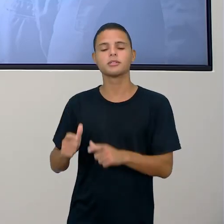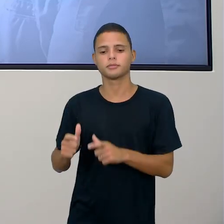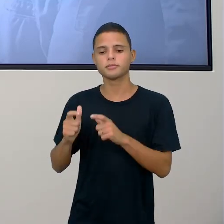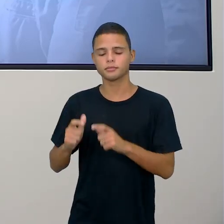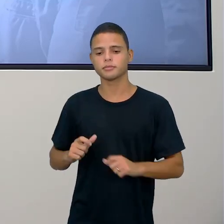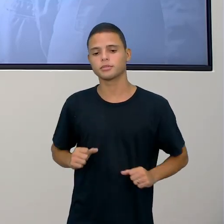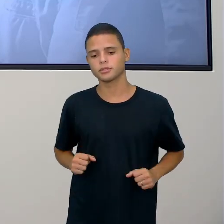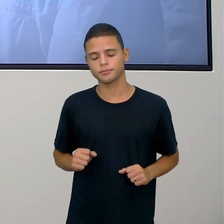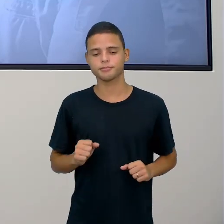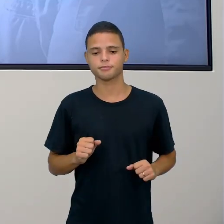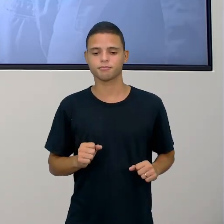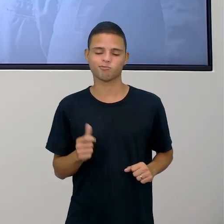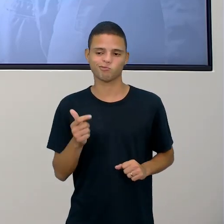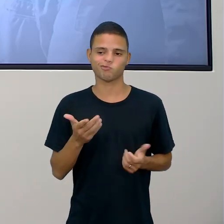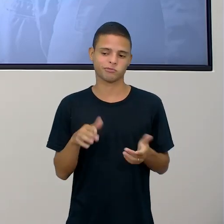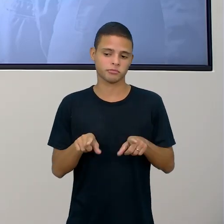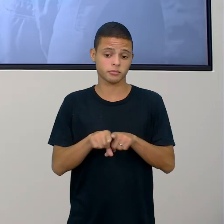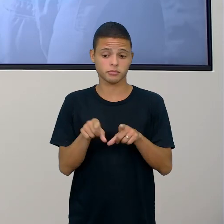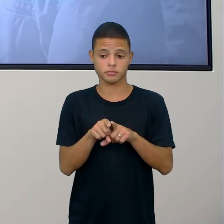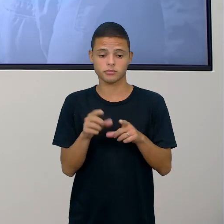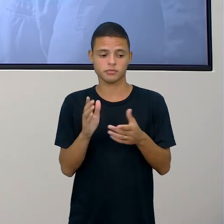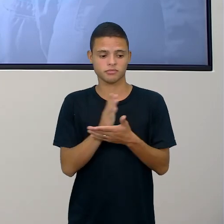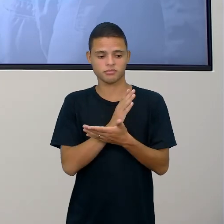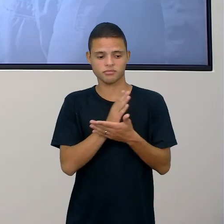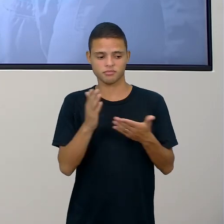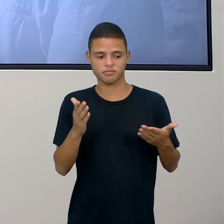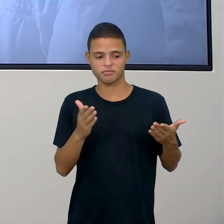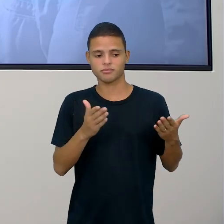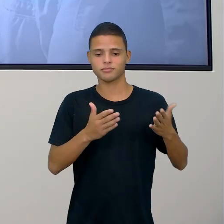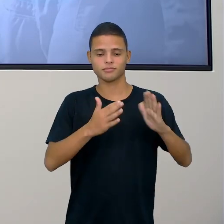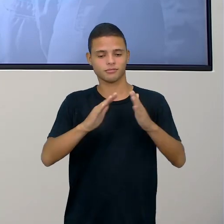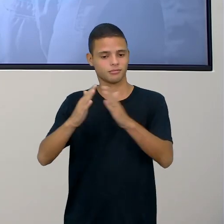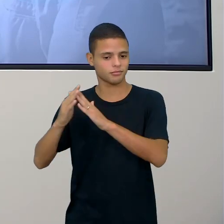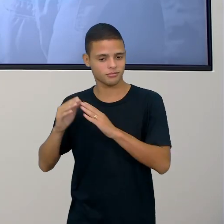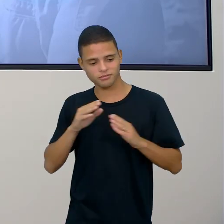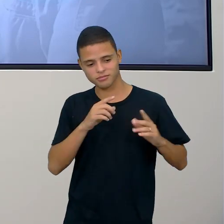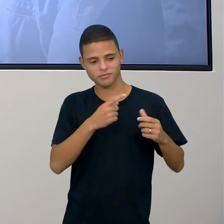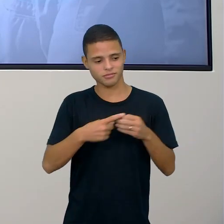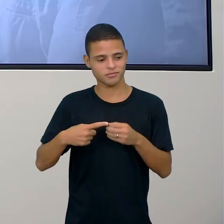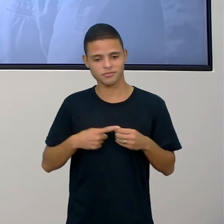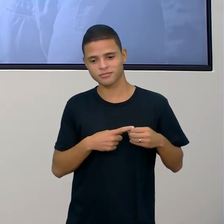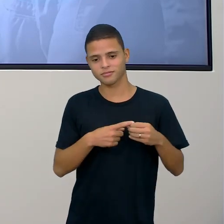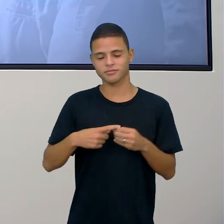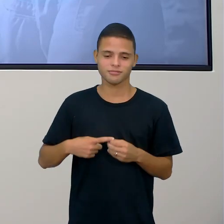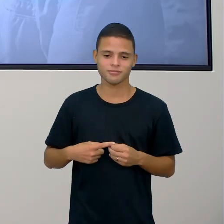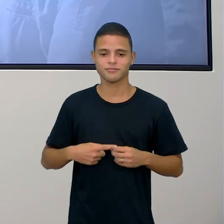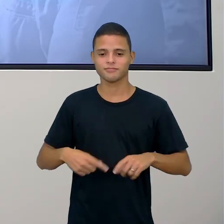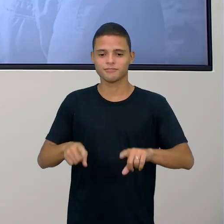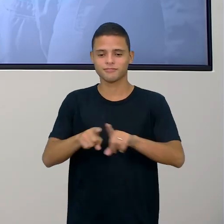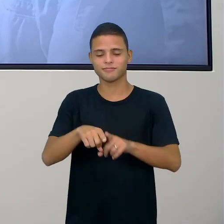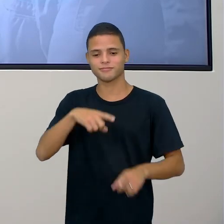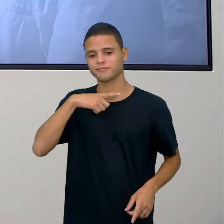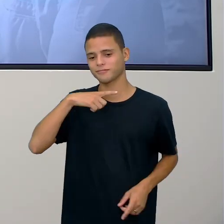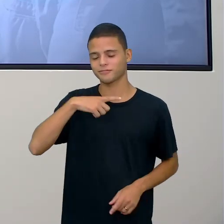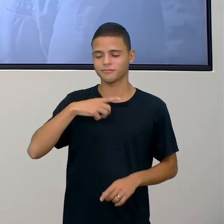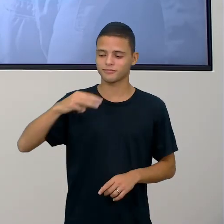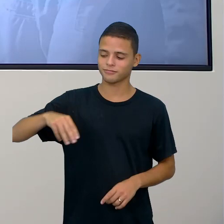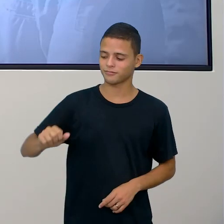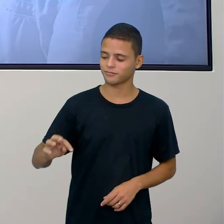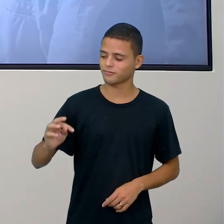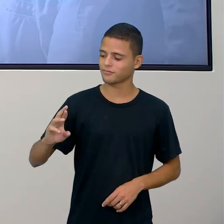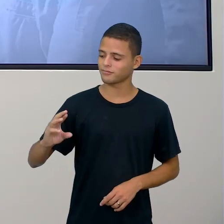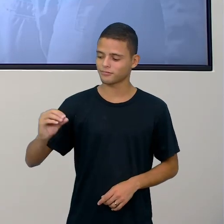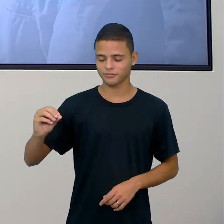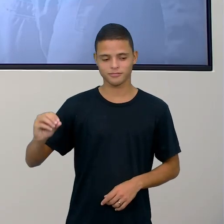ou entre cidades também. Então, migração, pessoal, veja só, a gente pode pensar tanto no sentido macro, né, que é